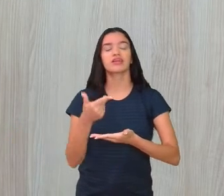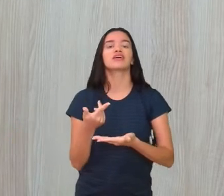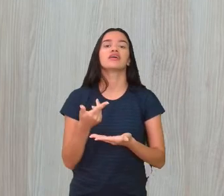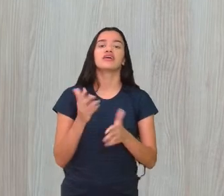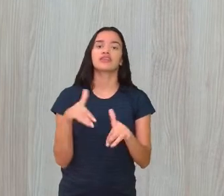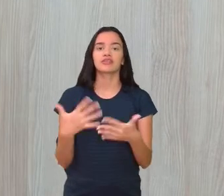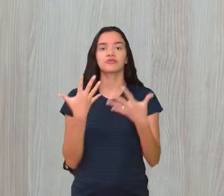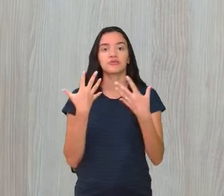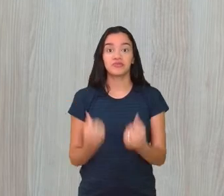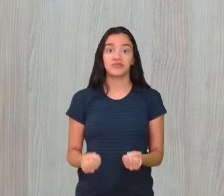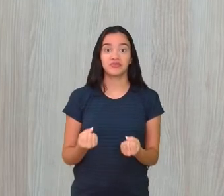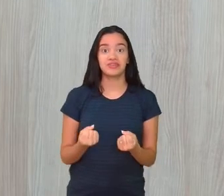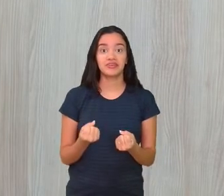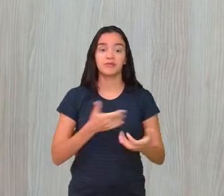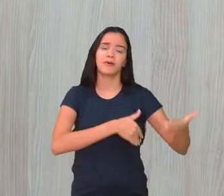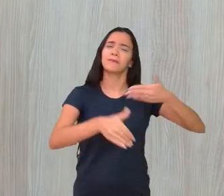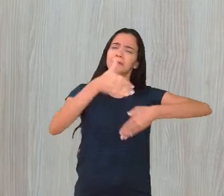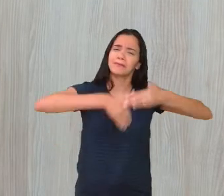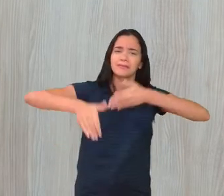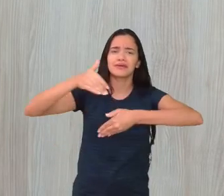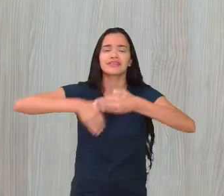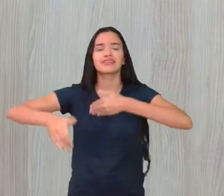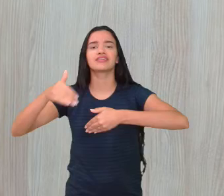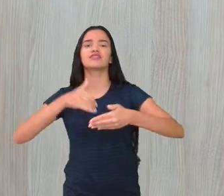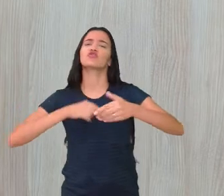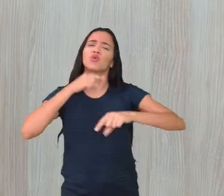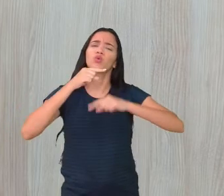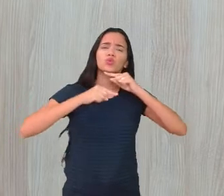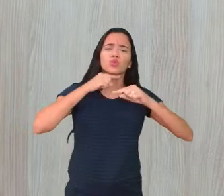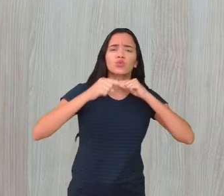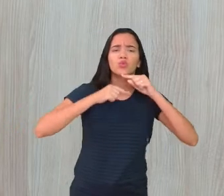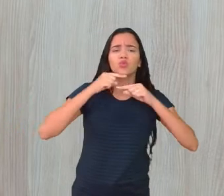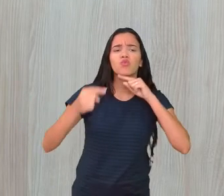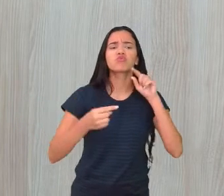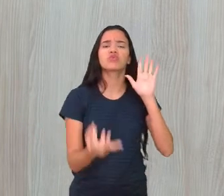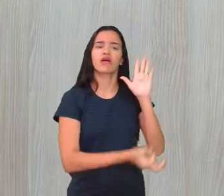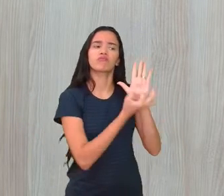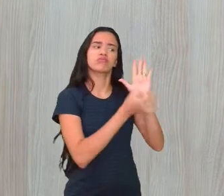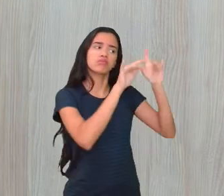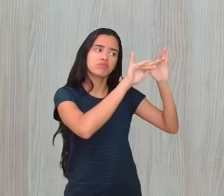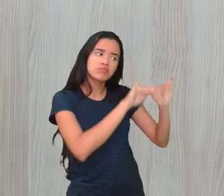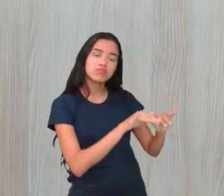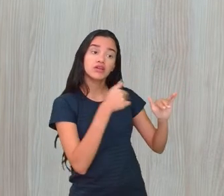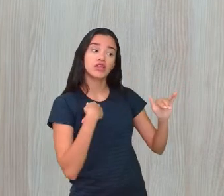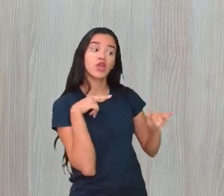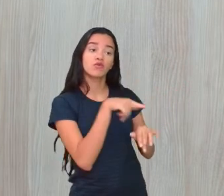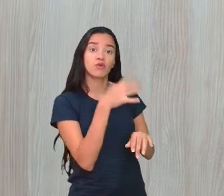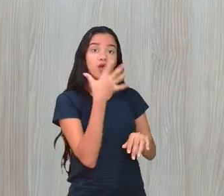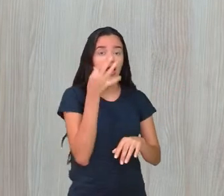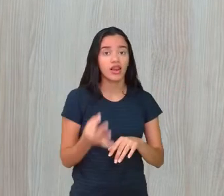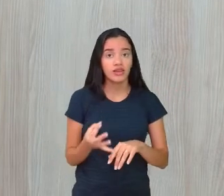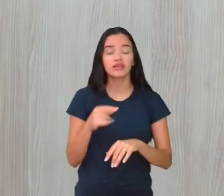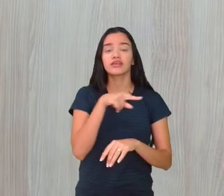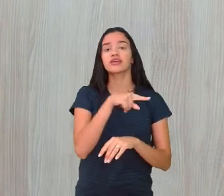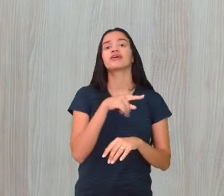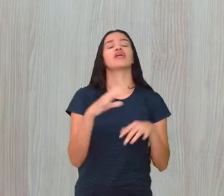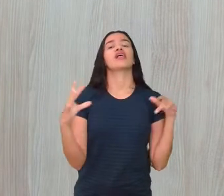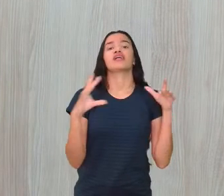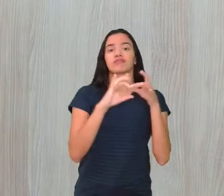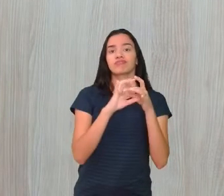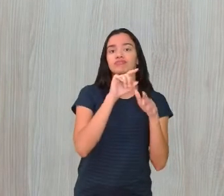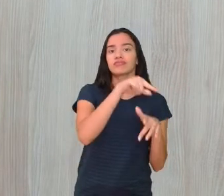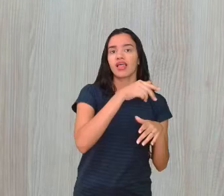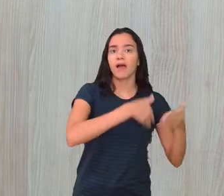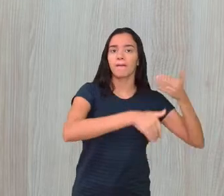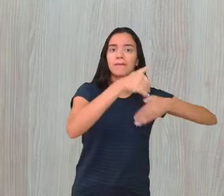Então, vamos embora, participem, tirem dúvidas, deixem comentários, que eu vou ficar aqui ligada